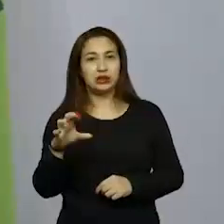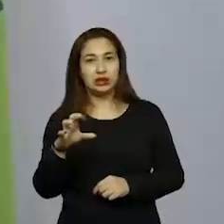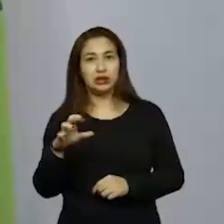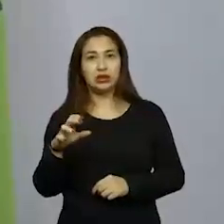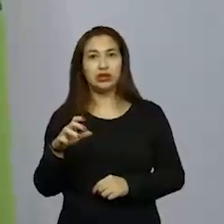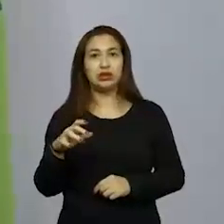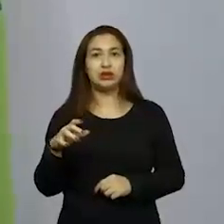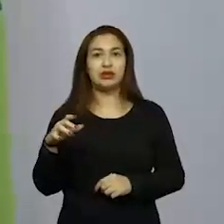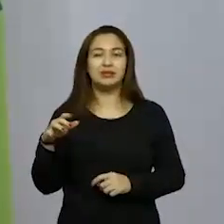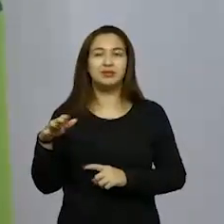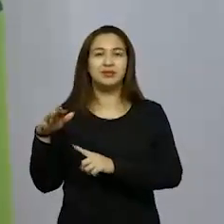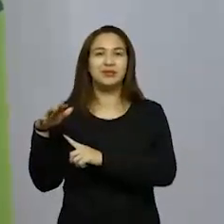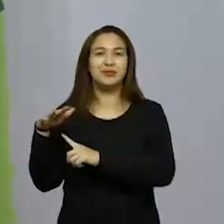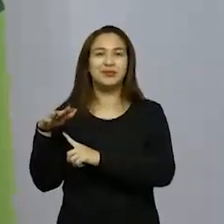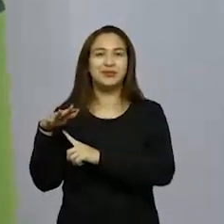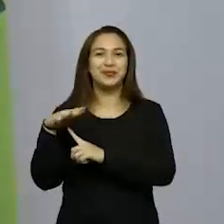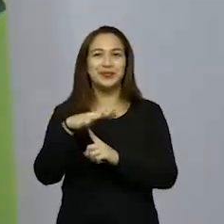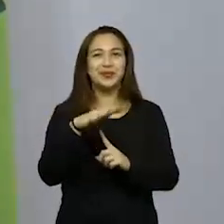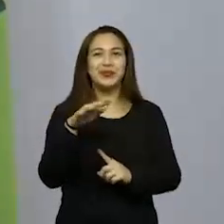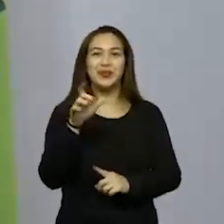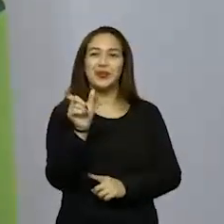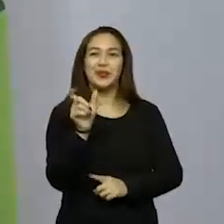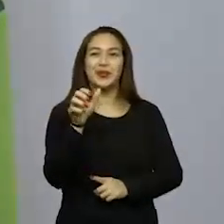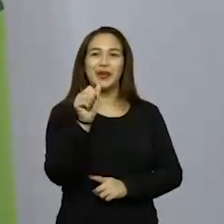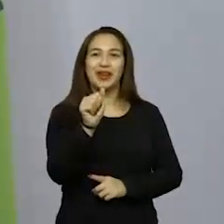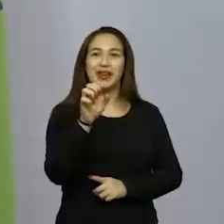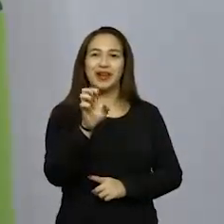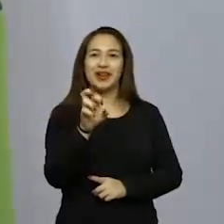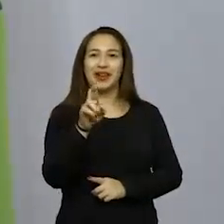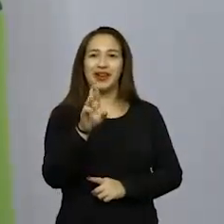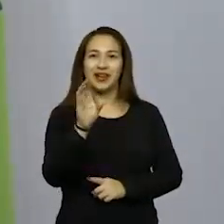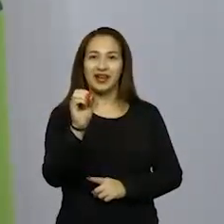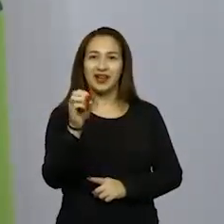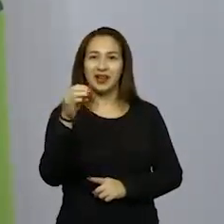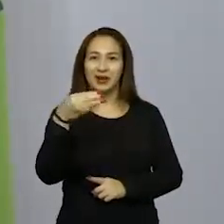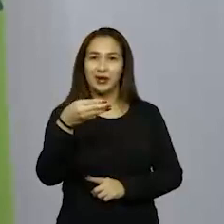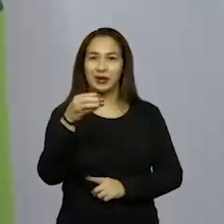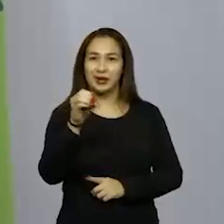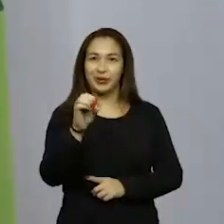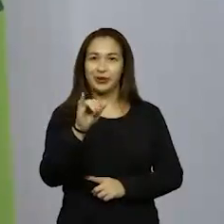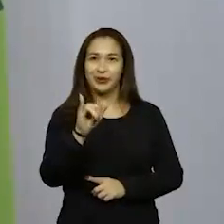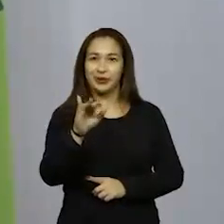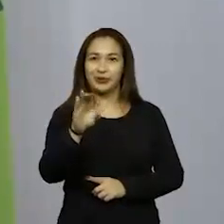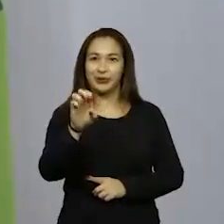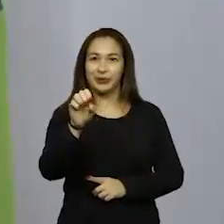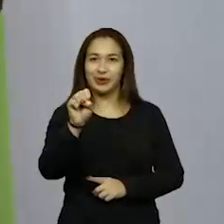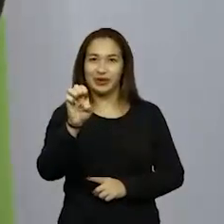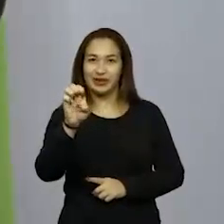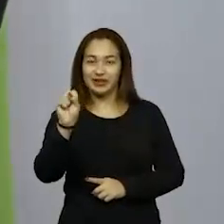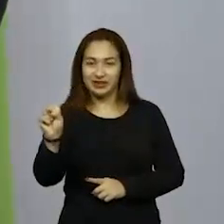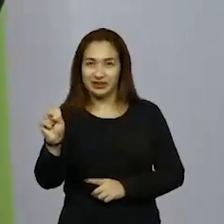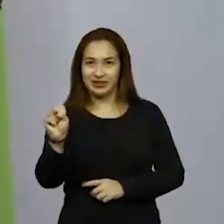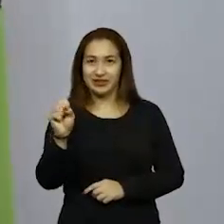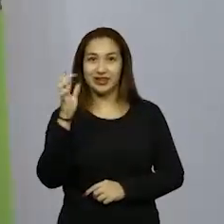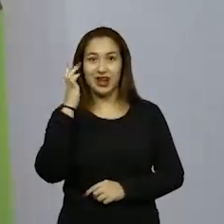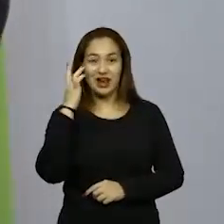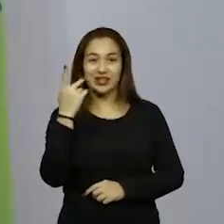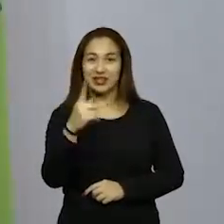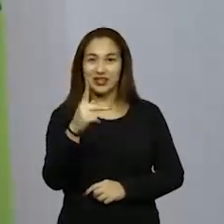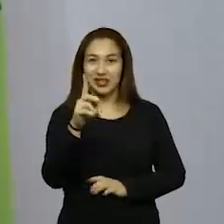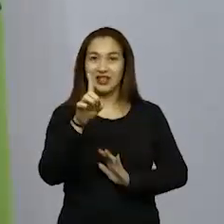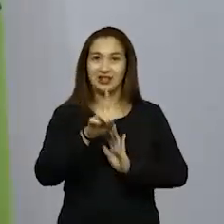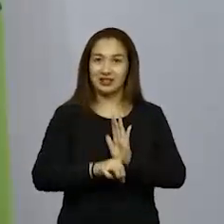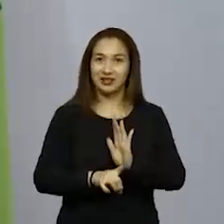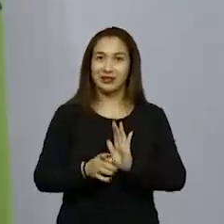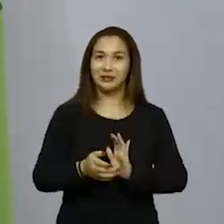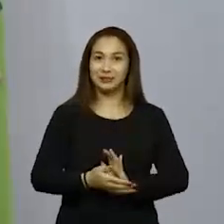Aero Moisés, na sua CVC particular. Ele se achou nesse direito, e isso custou, claro, para os